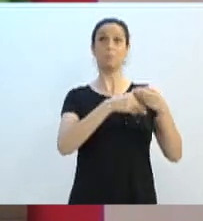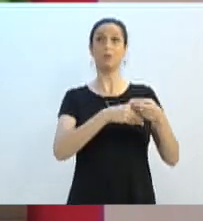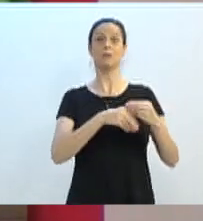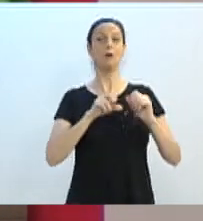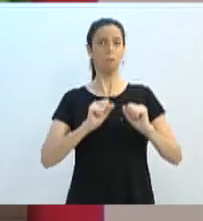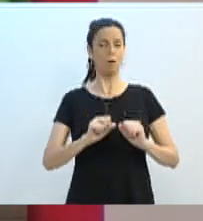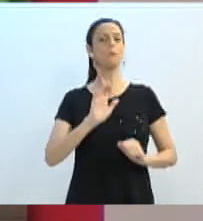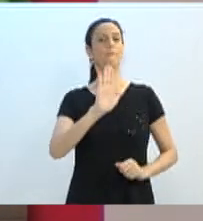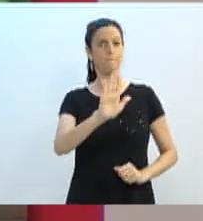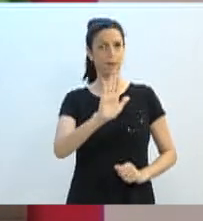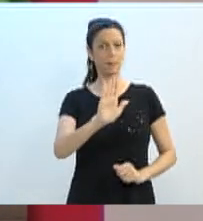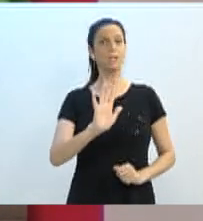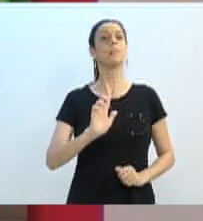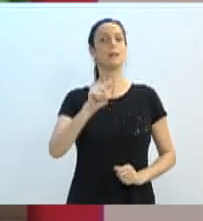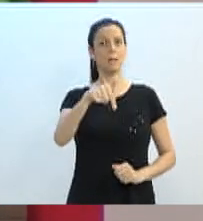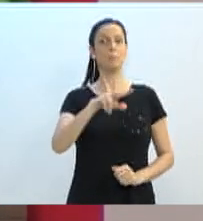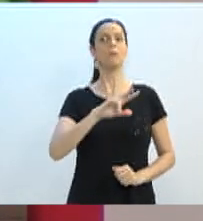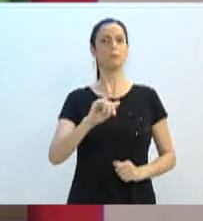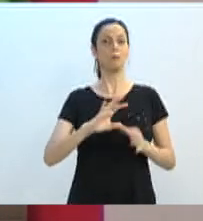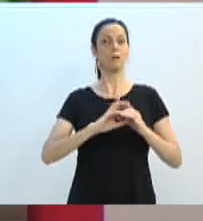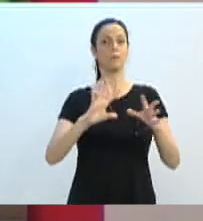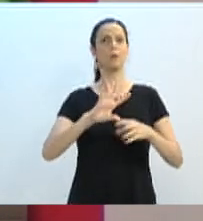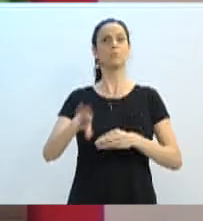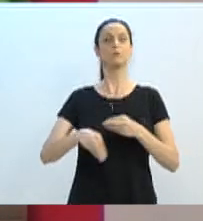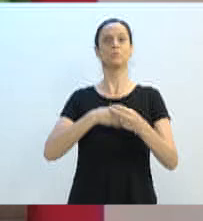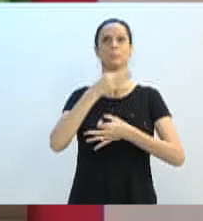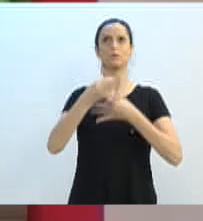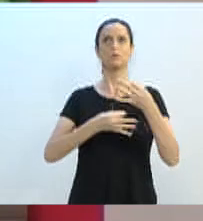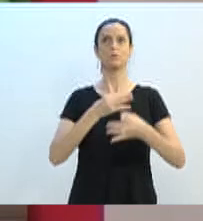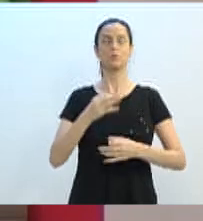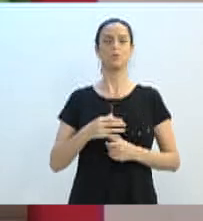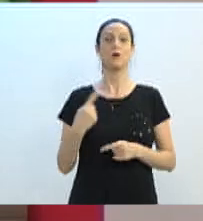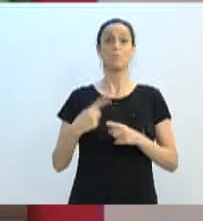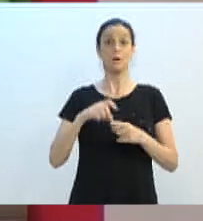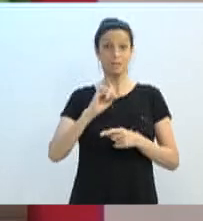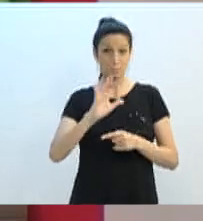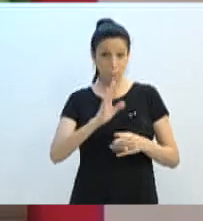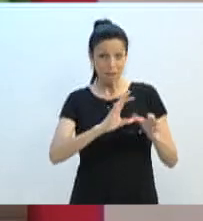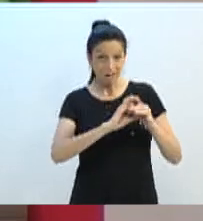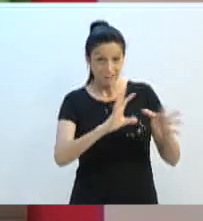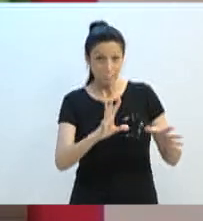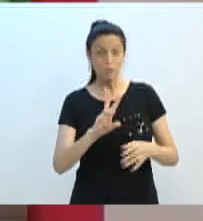ficar aí, eu vou conceder uma parte. Aí, quando o senhor fala, o senhor vai acabar atrapalhando aqui a linha de